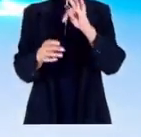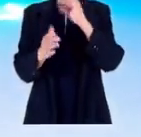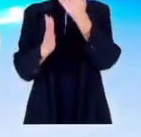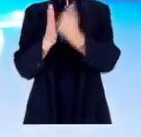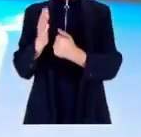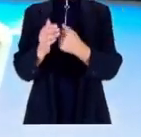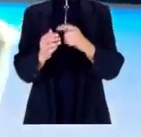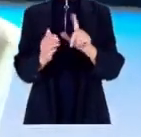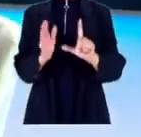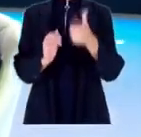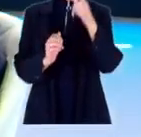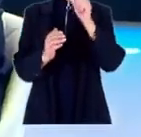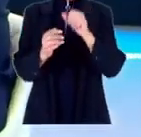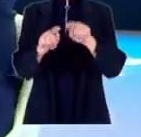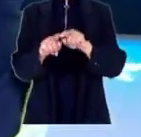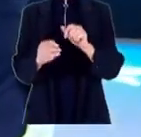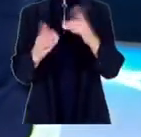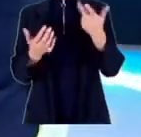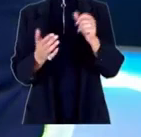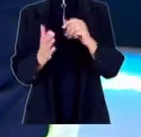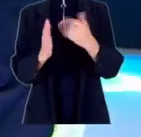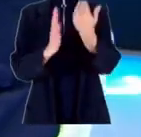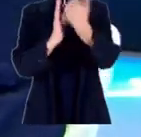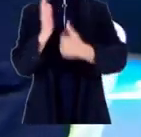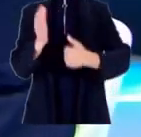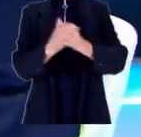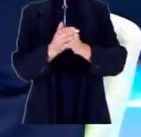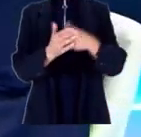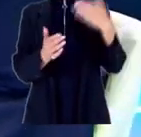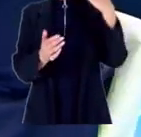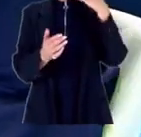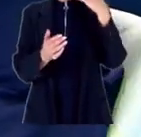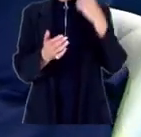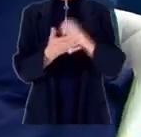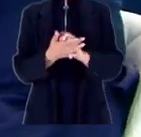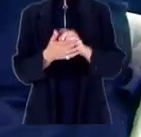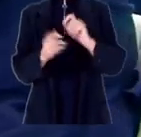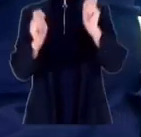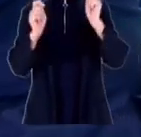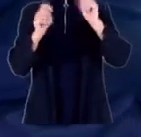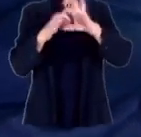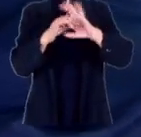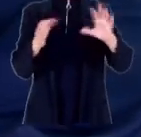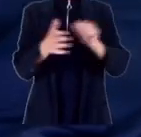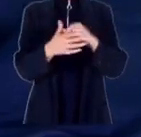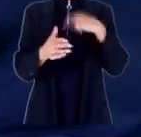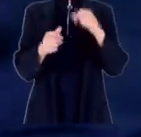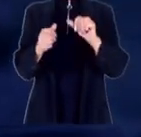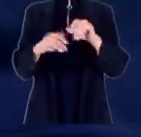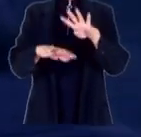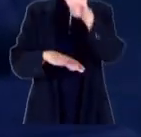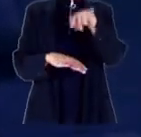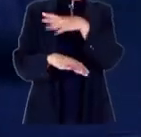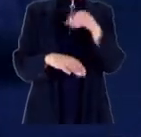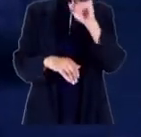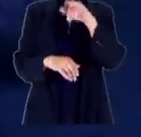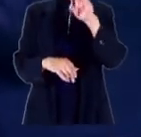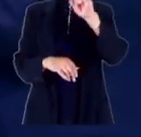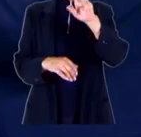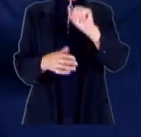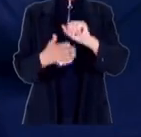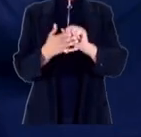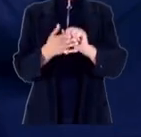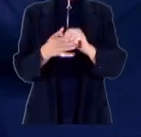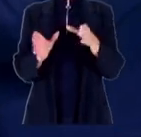e dividendos a cassação de lucros e dividendos vai permitir inclusive com que a gente possa mexer na tabela de imposto de renda para classe